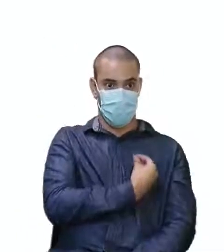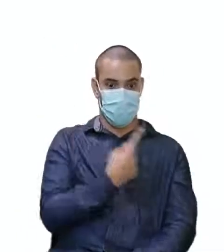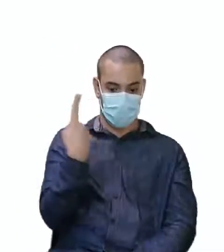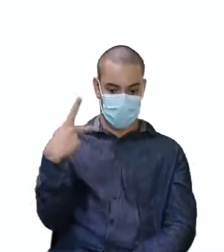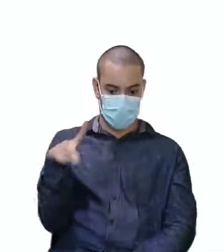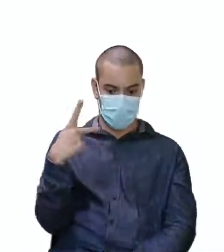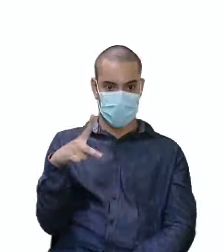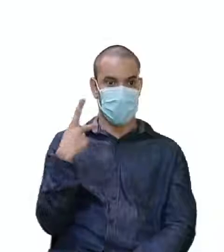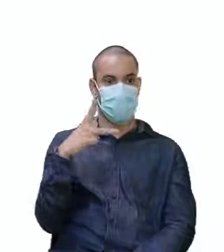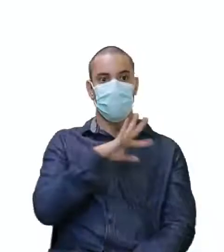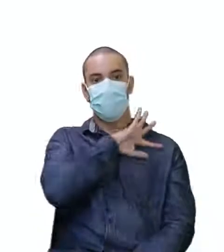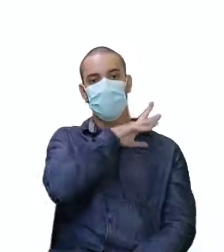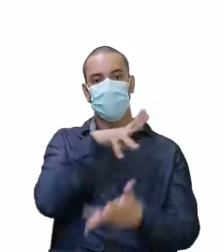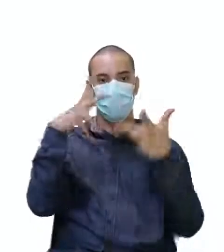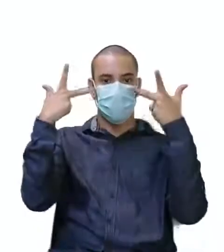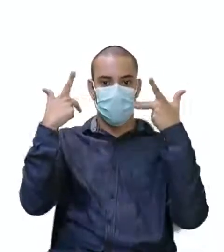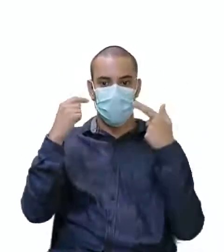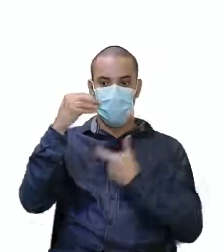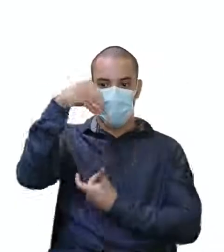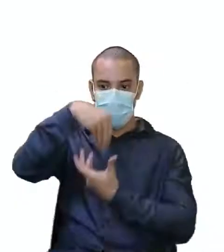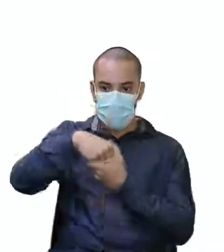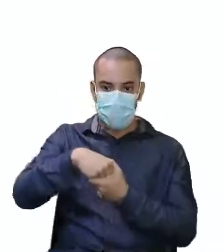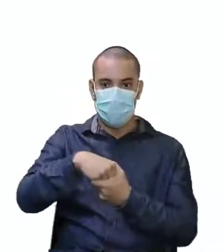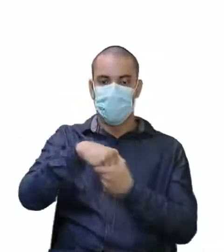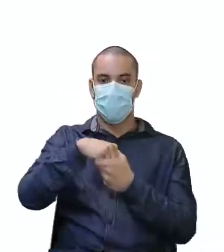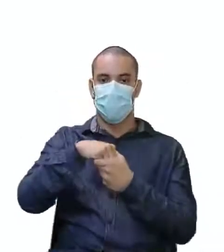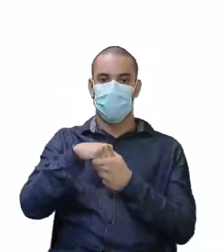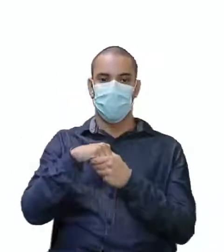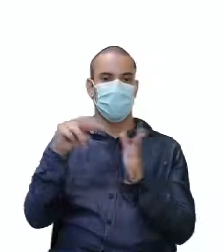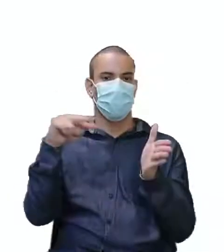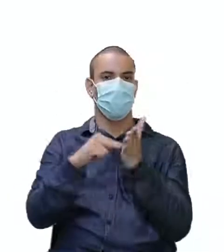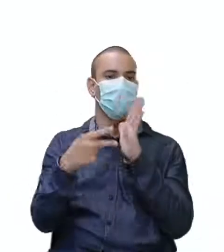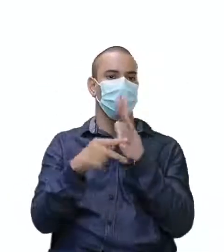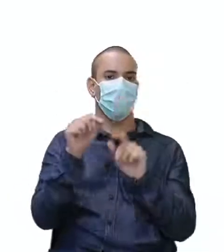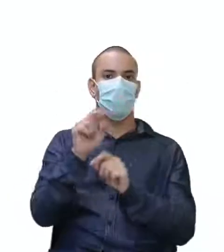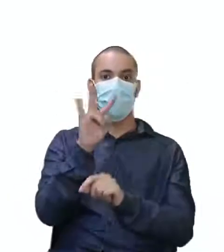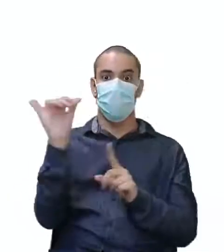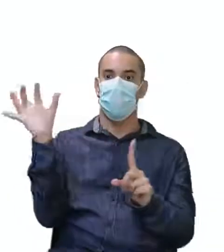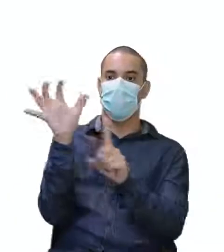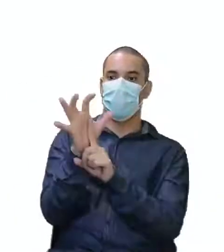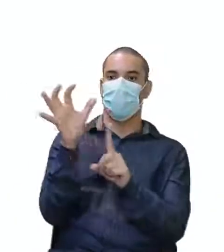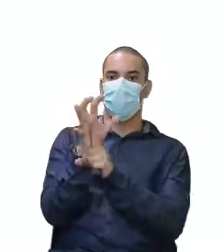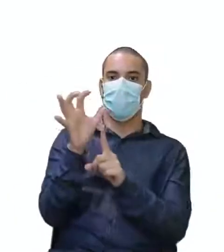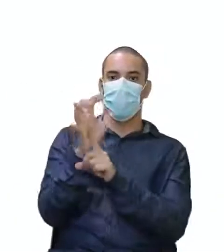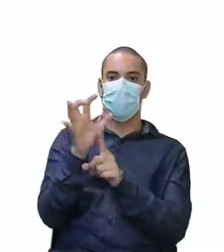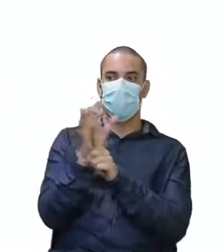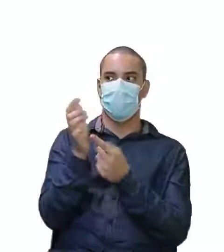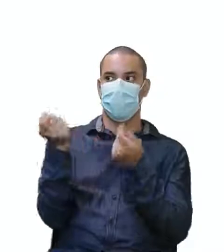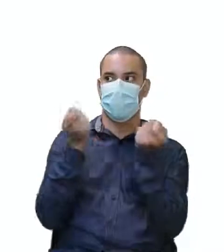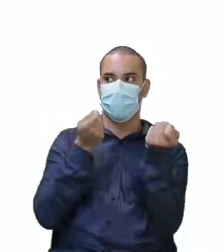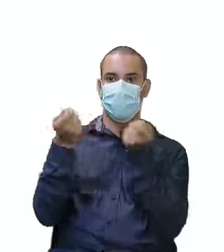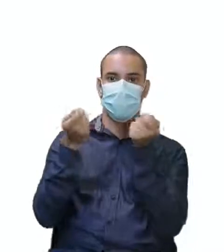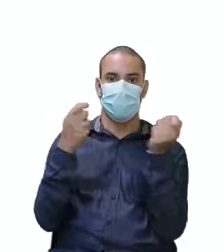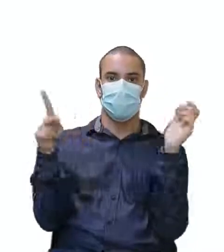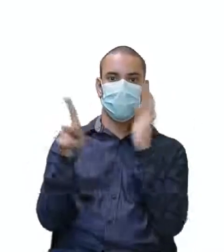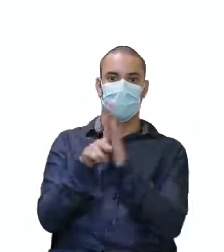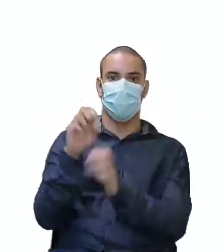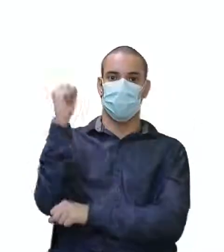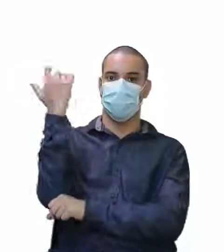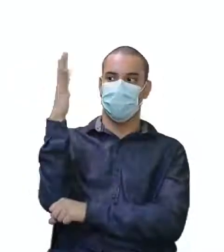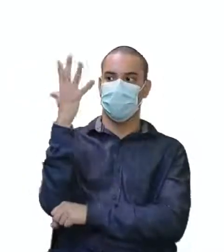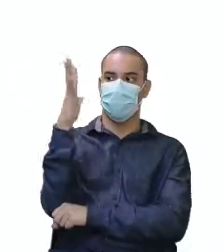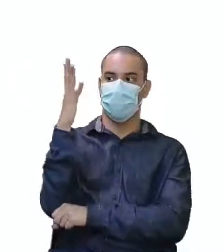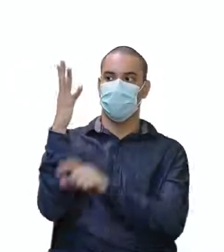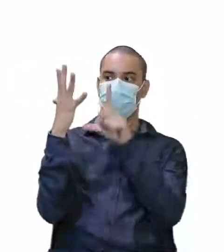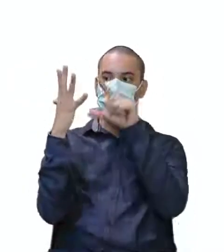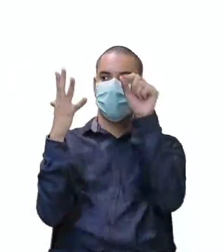naquele hábitat ali, né? naquele local, vai influenciar na regulagem da